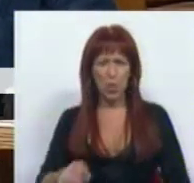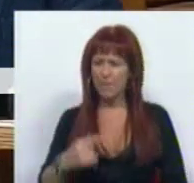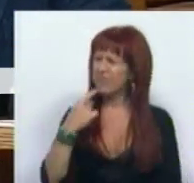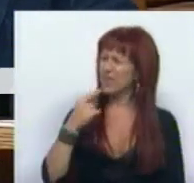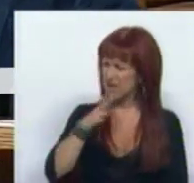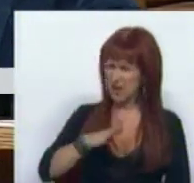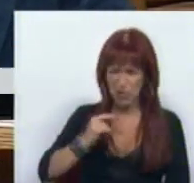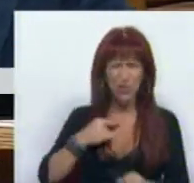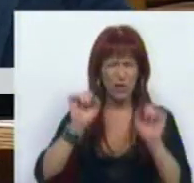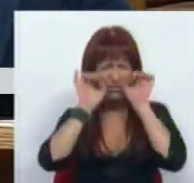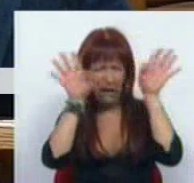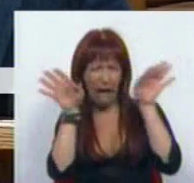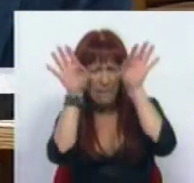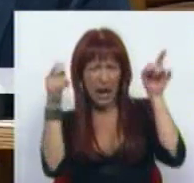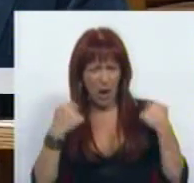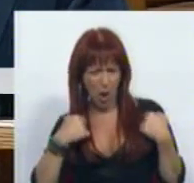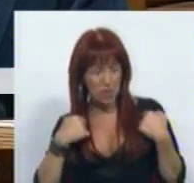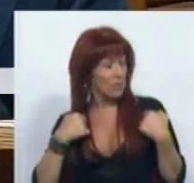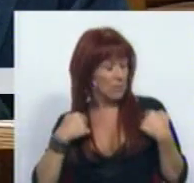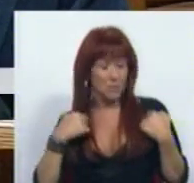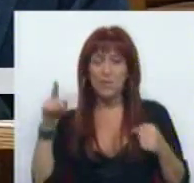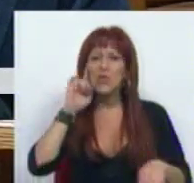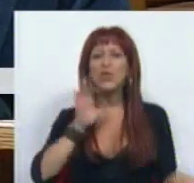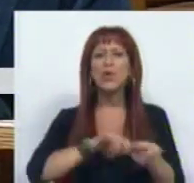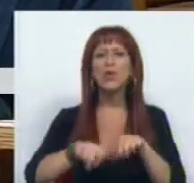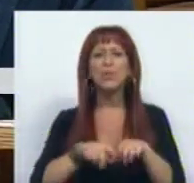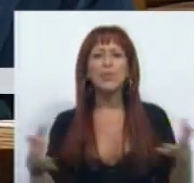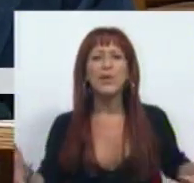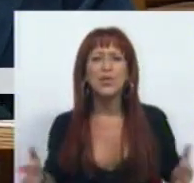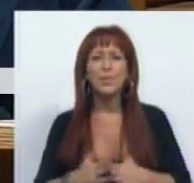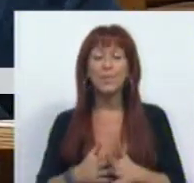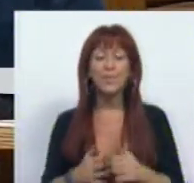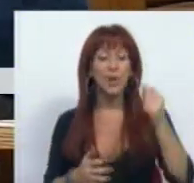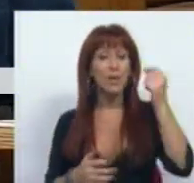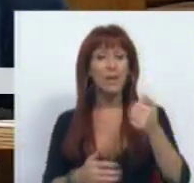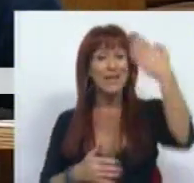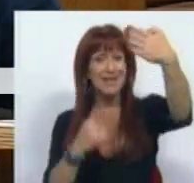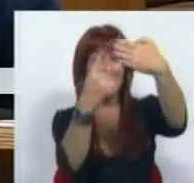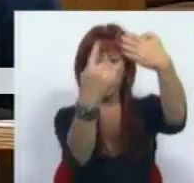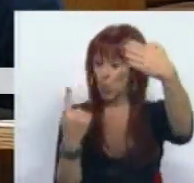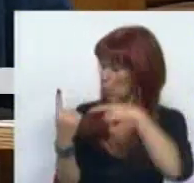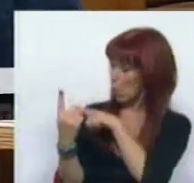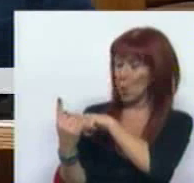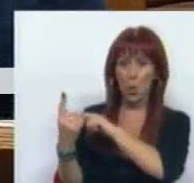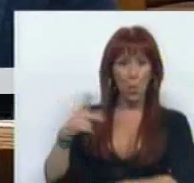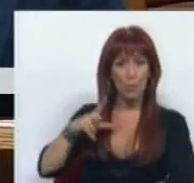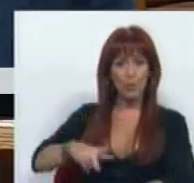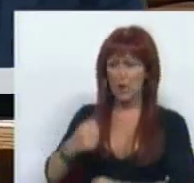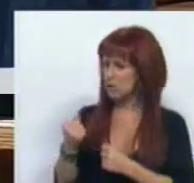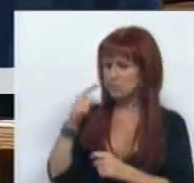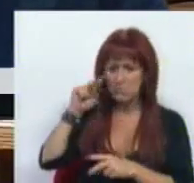chama piegas. Senhoras e senhores deputados, 1 em cada 7 portugueses não encontra